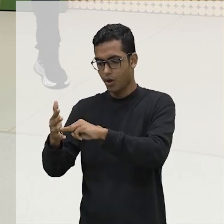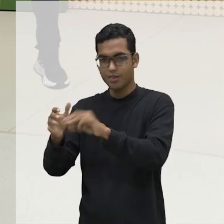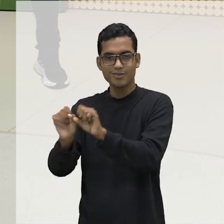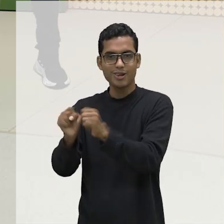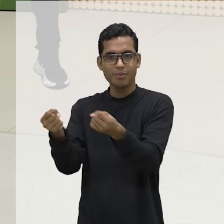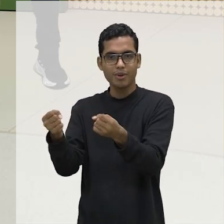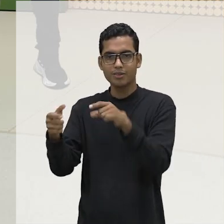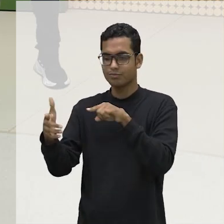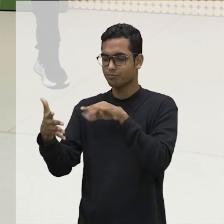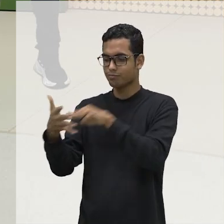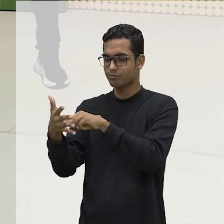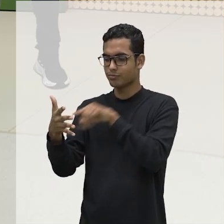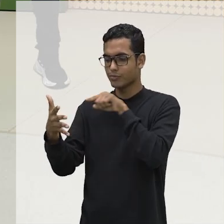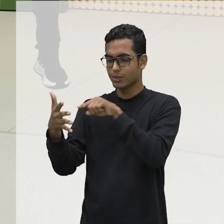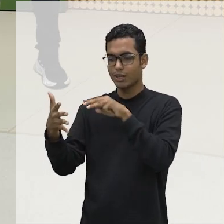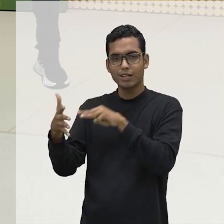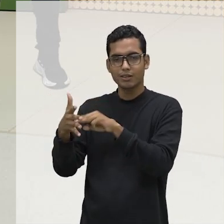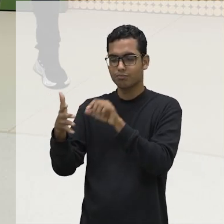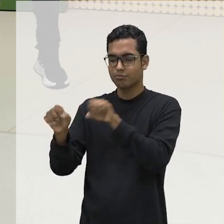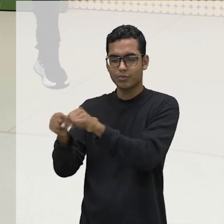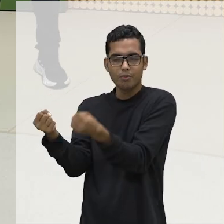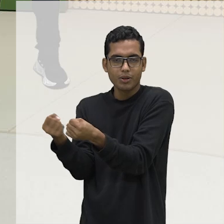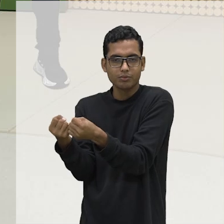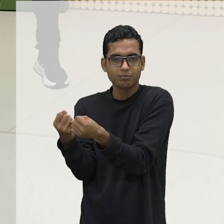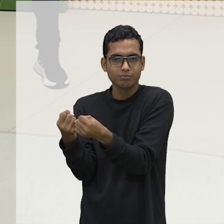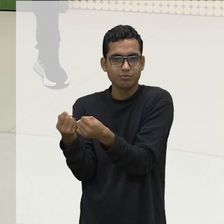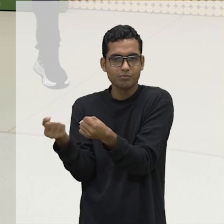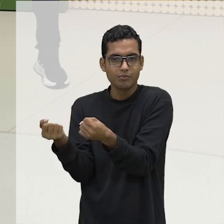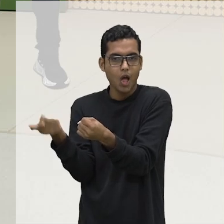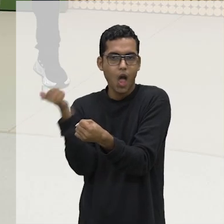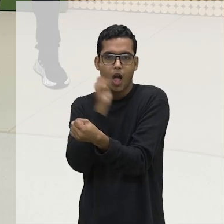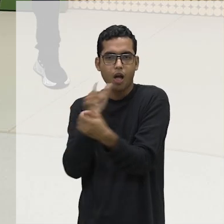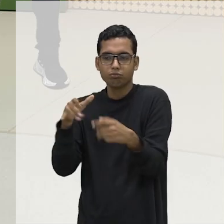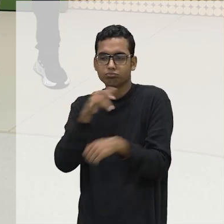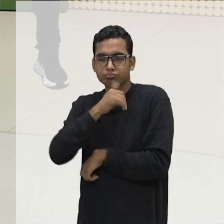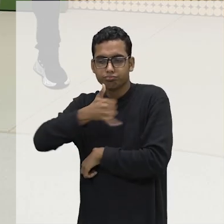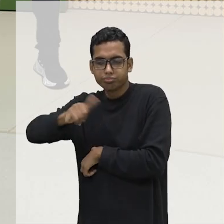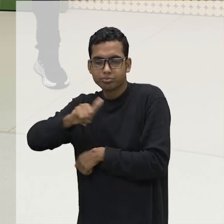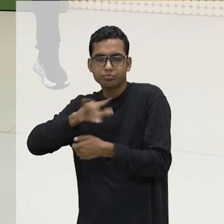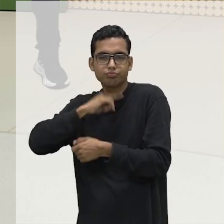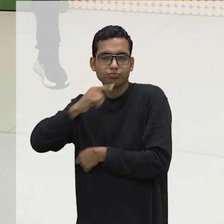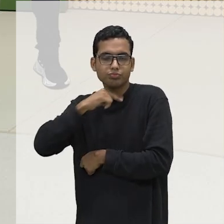sua hipótese, beleza? E aí, a partir dessa hipótese